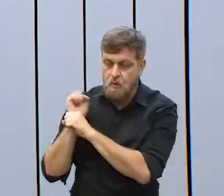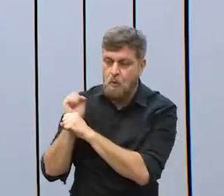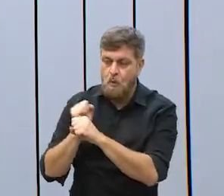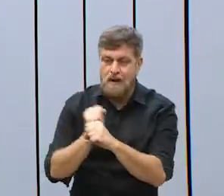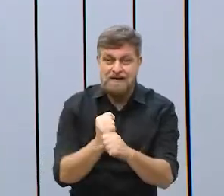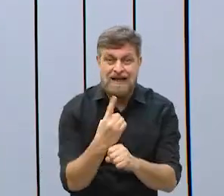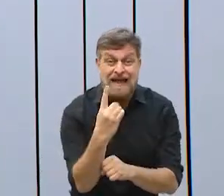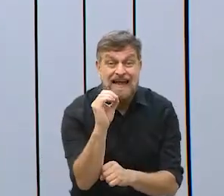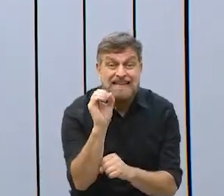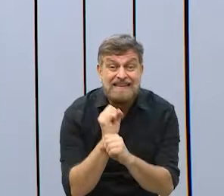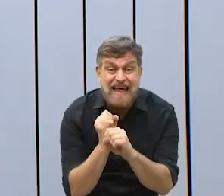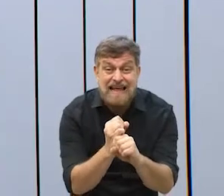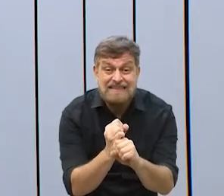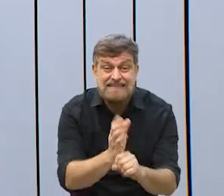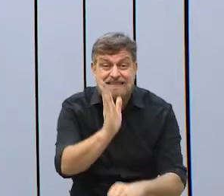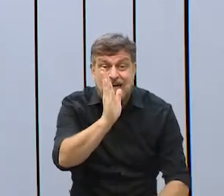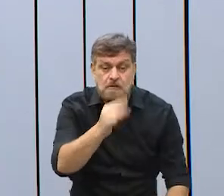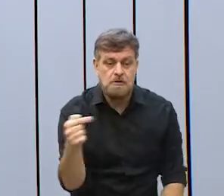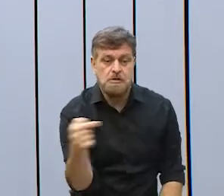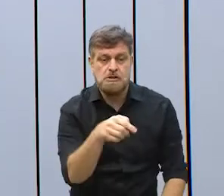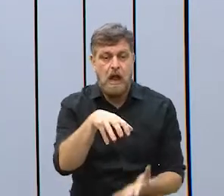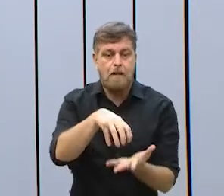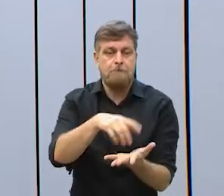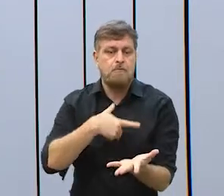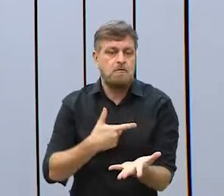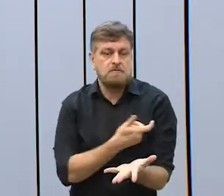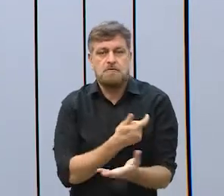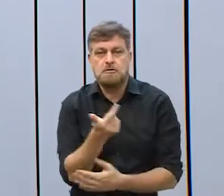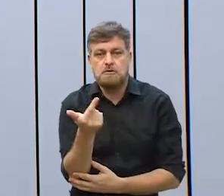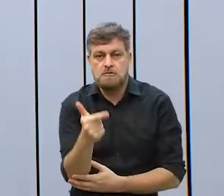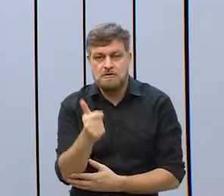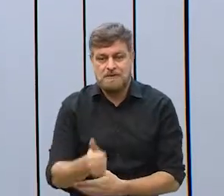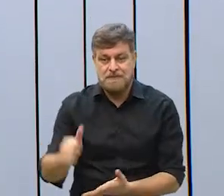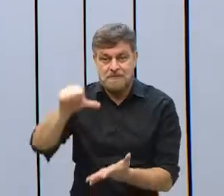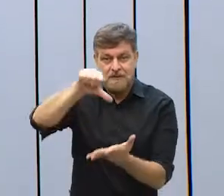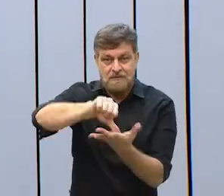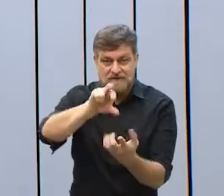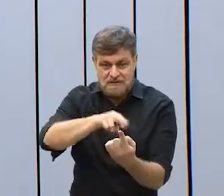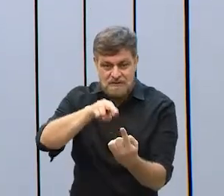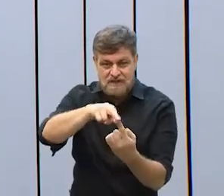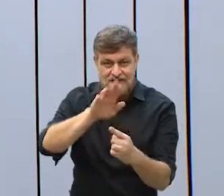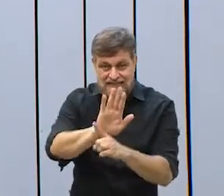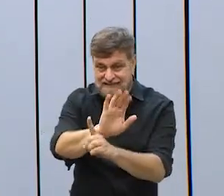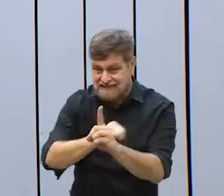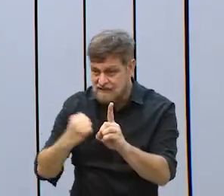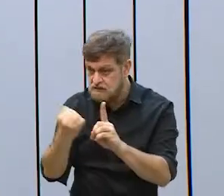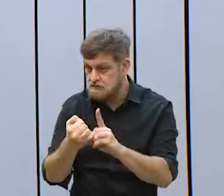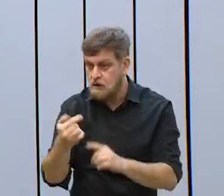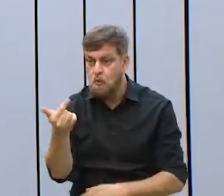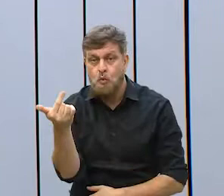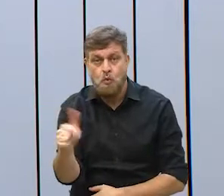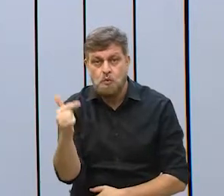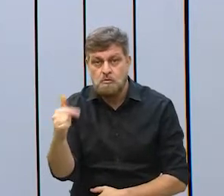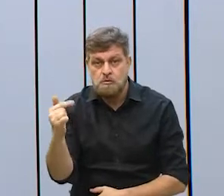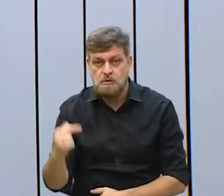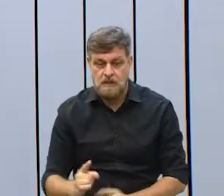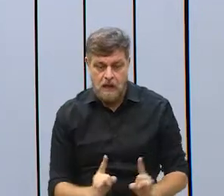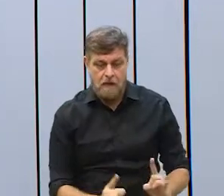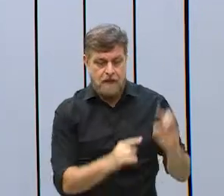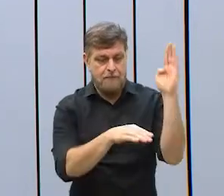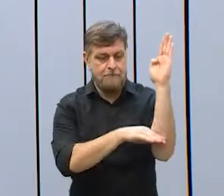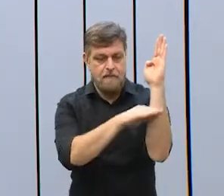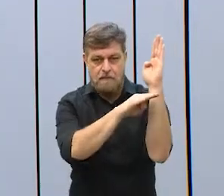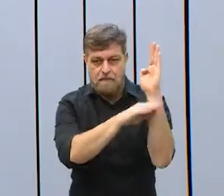faz 10 anos de Bassoli. Nós não tínhamos o CRAS, sendo que o público do Bassoli é os